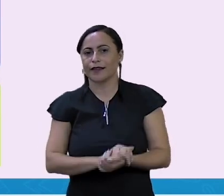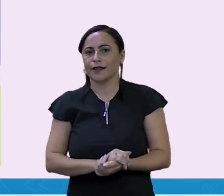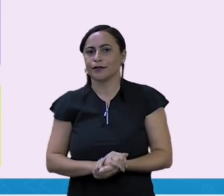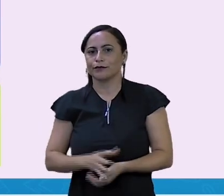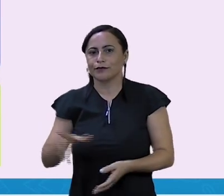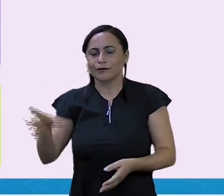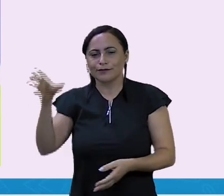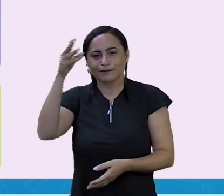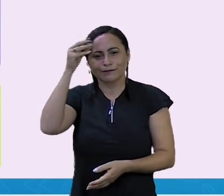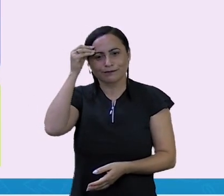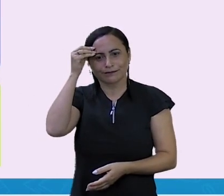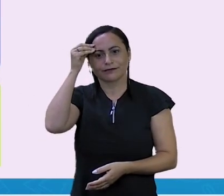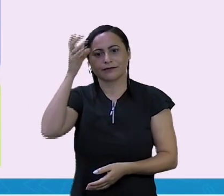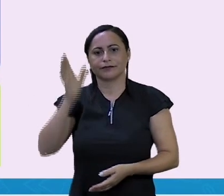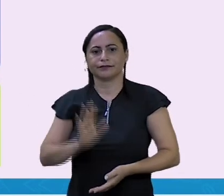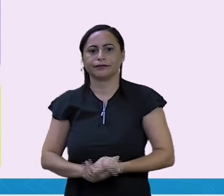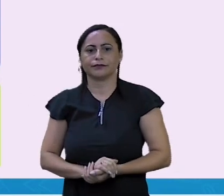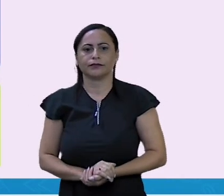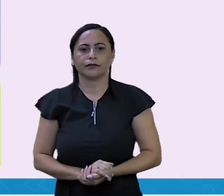da sua mente.